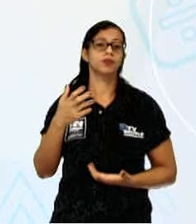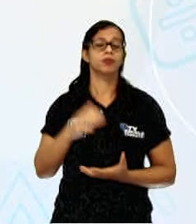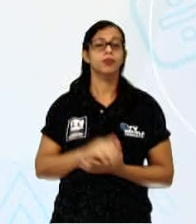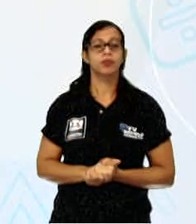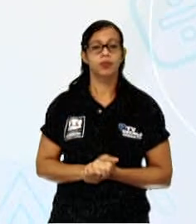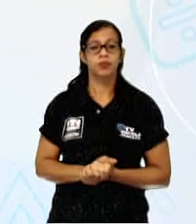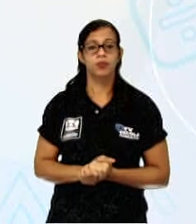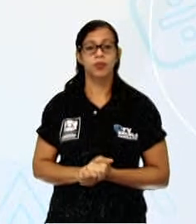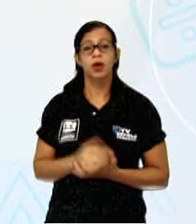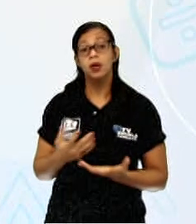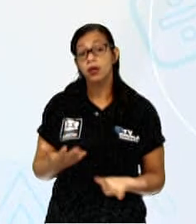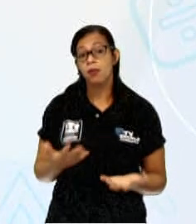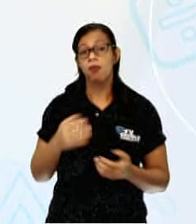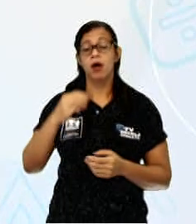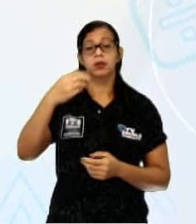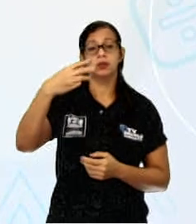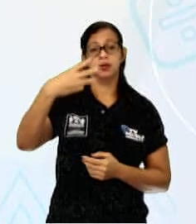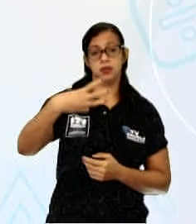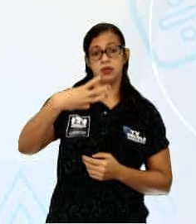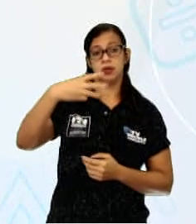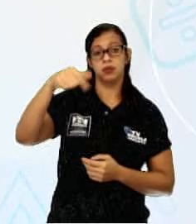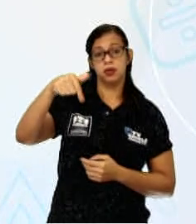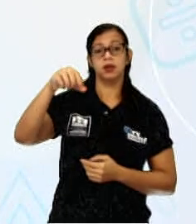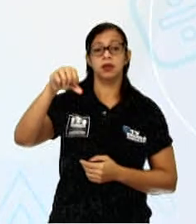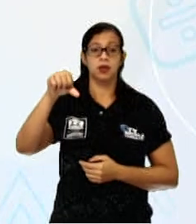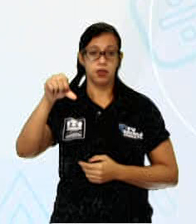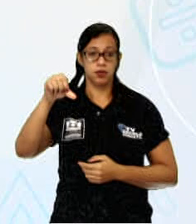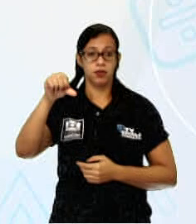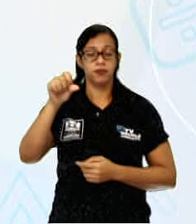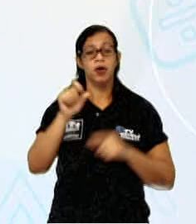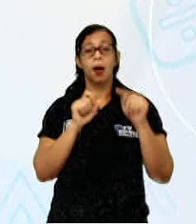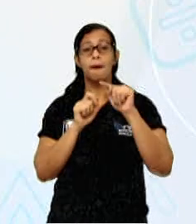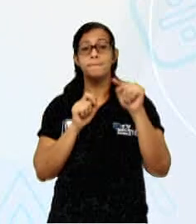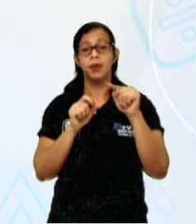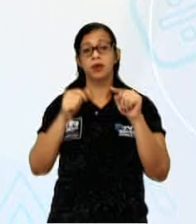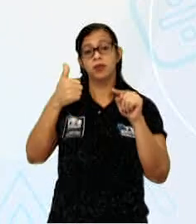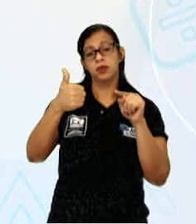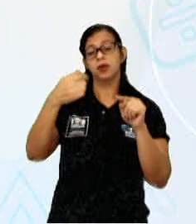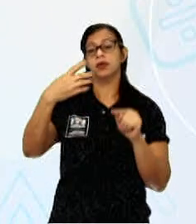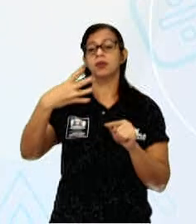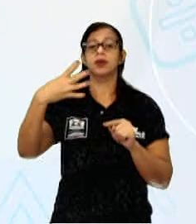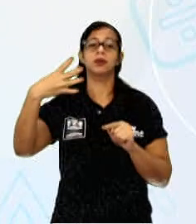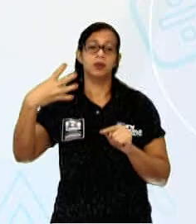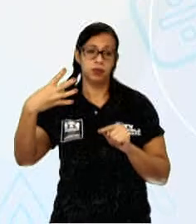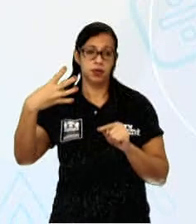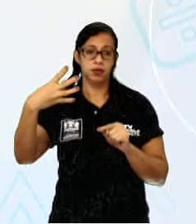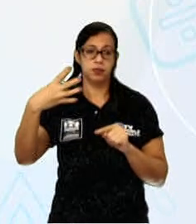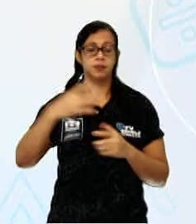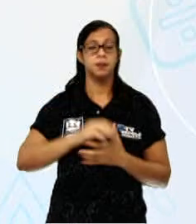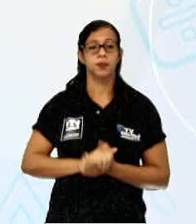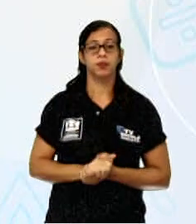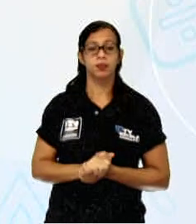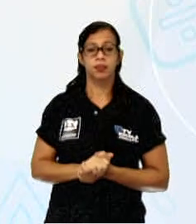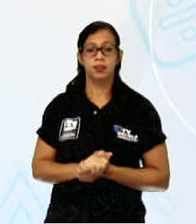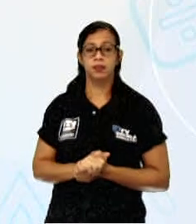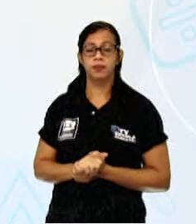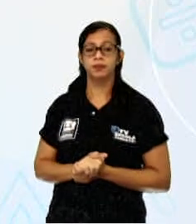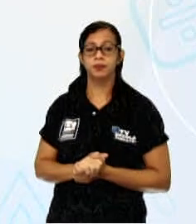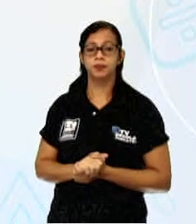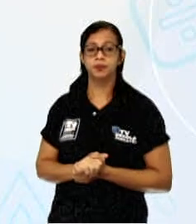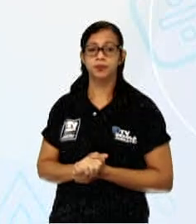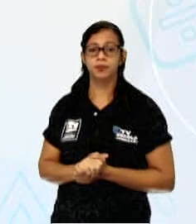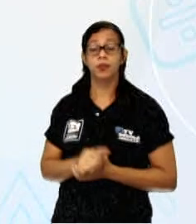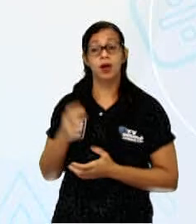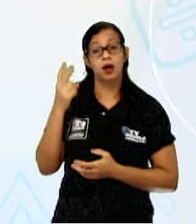- 144 que foi o resultado dados são das duas parcelas Tá certo Lembrando